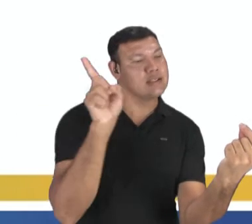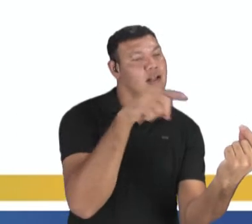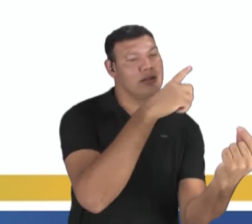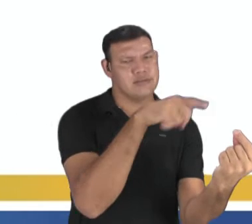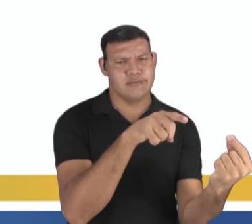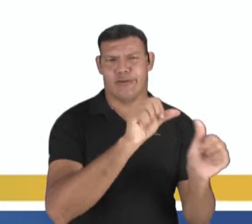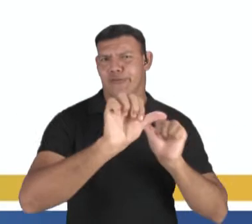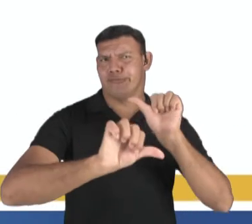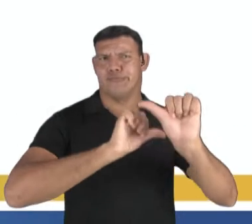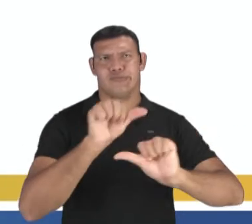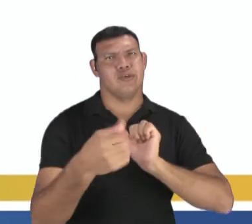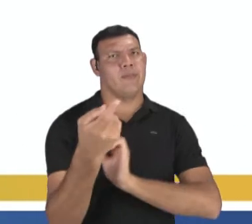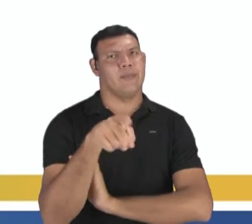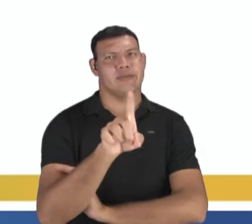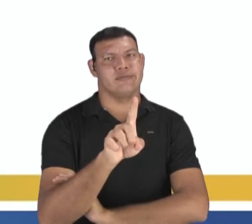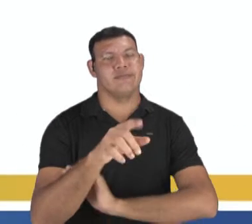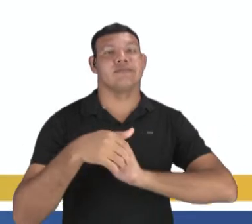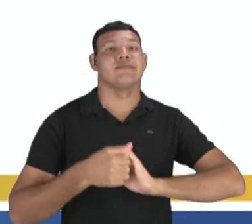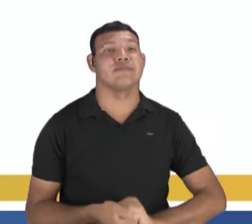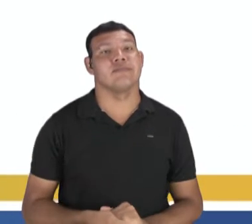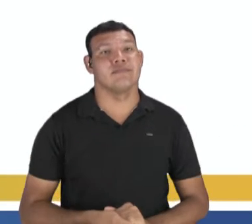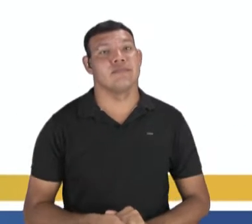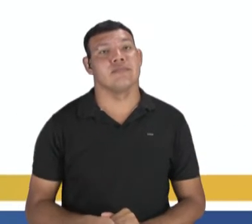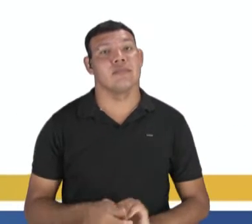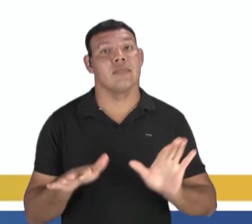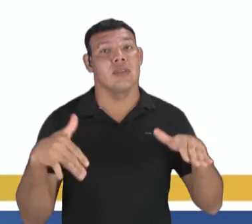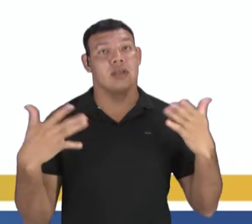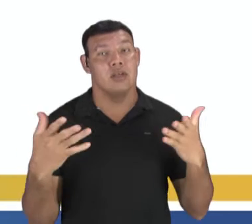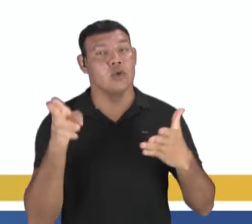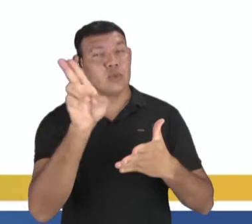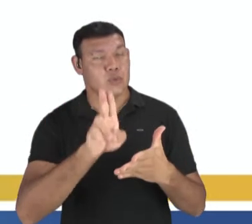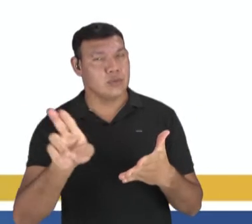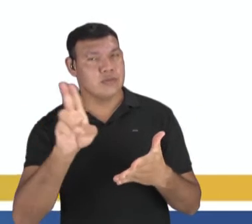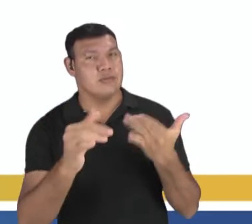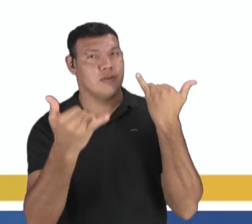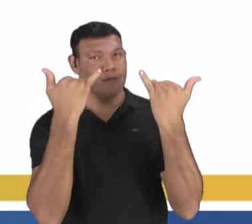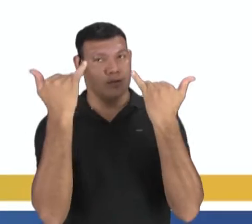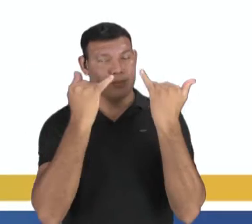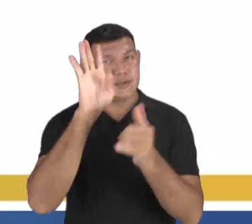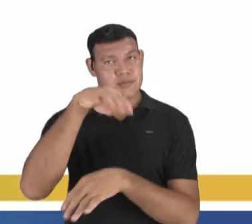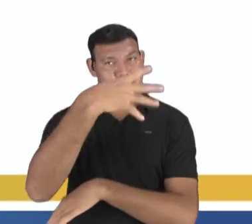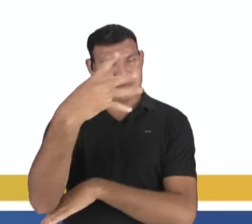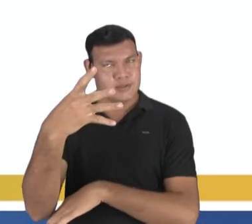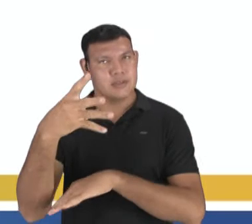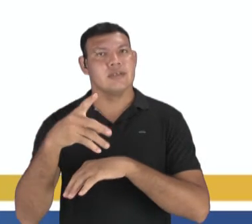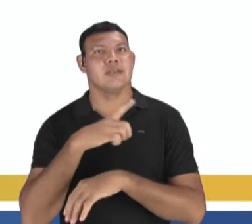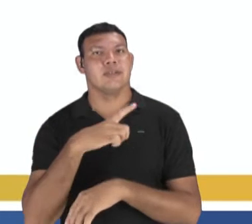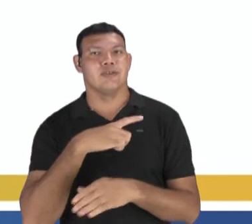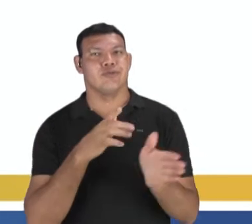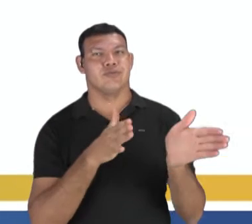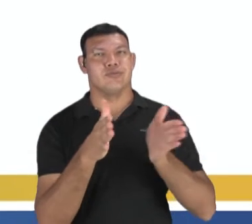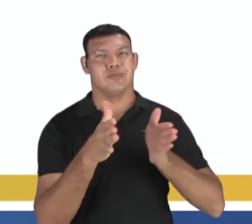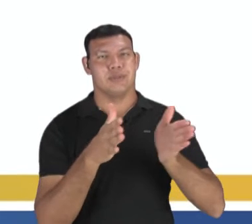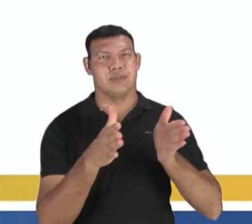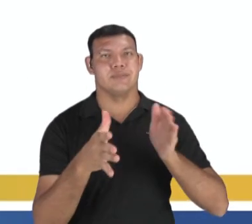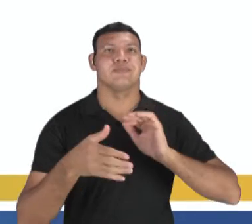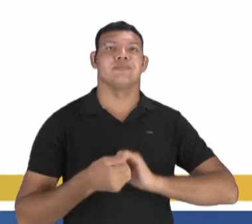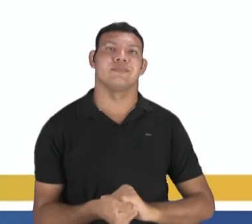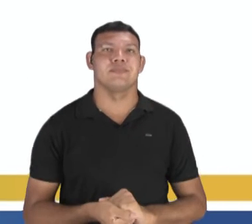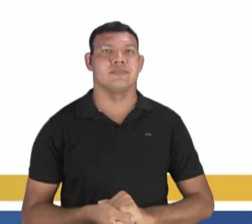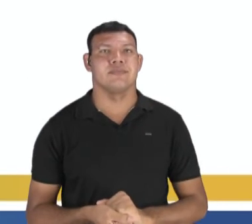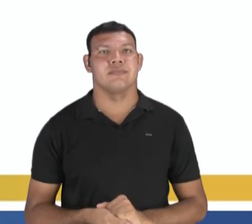preciso nem fazer transformação, certo? Então, usando os dados da tabela, ó, por exemplo, eu pego lá um intervalo,